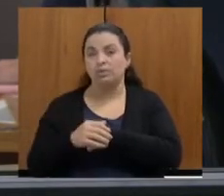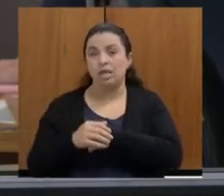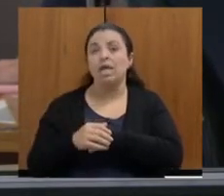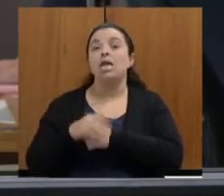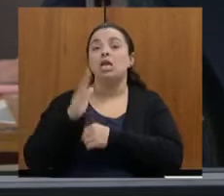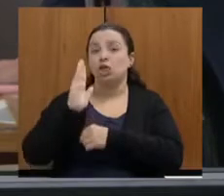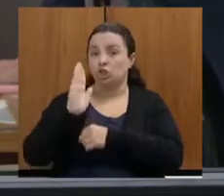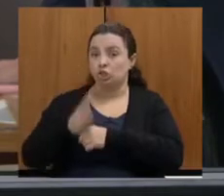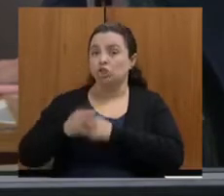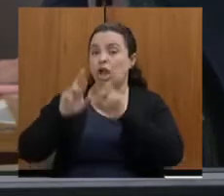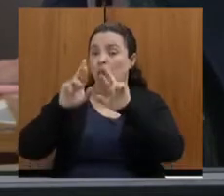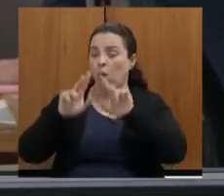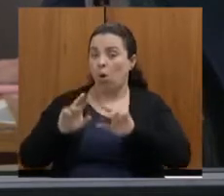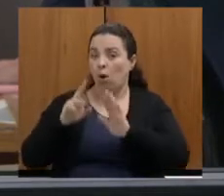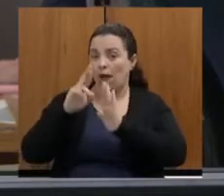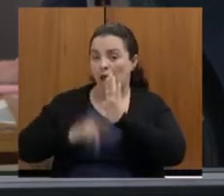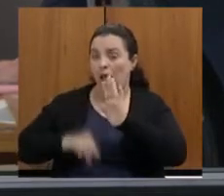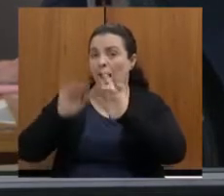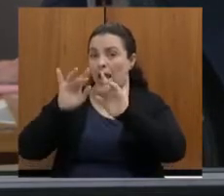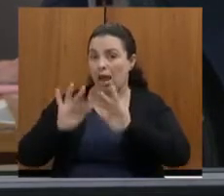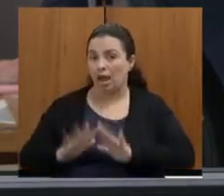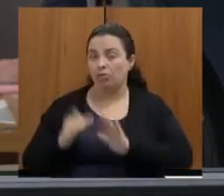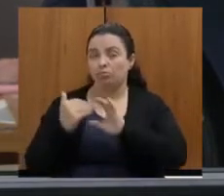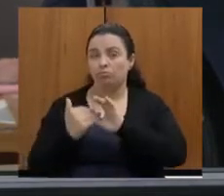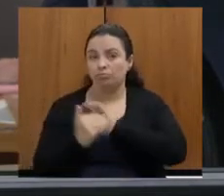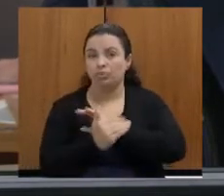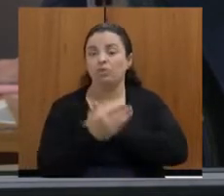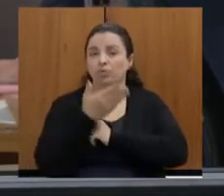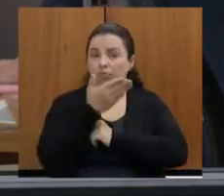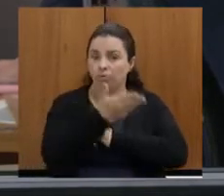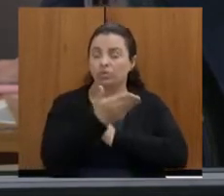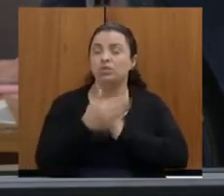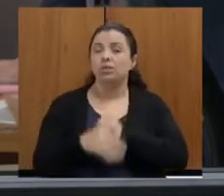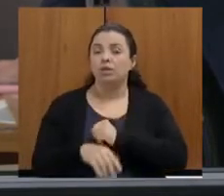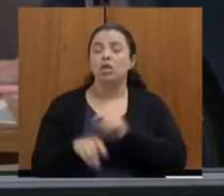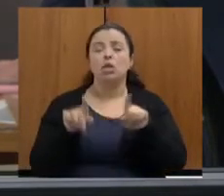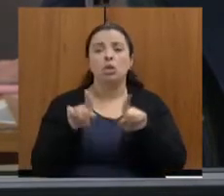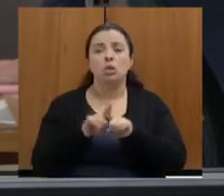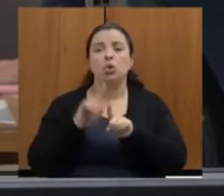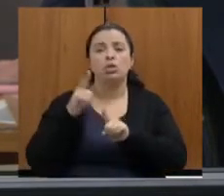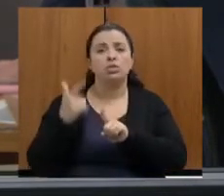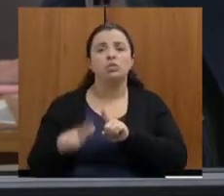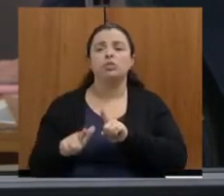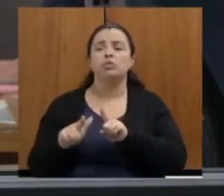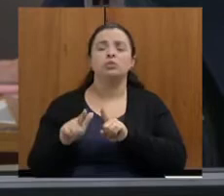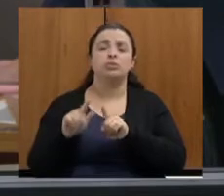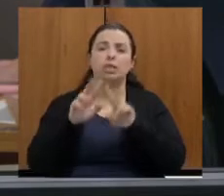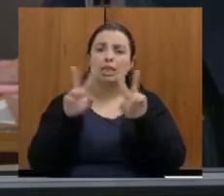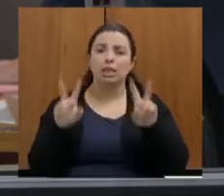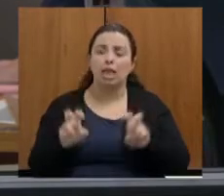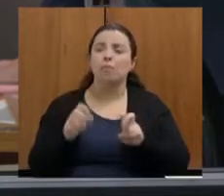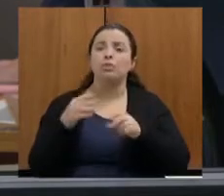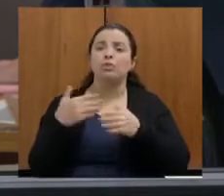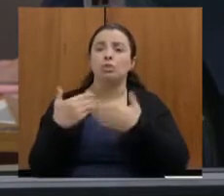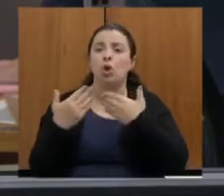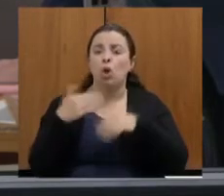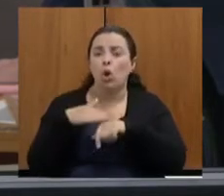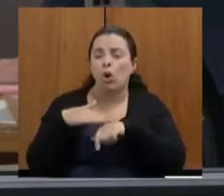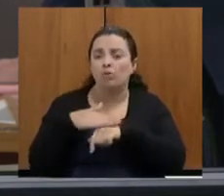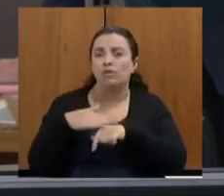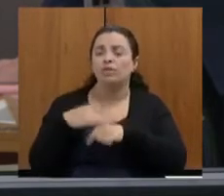vossa excelência' outras instituições envolvidas das tratativas considerando que a comissão após diversas